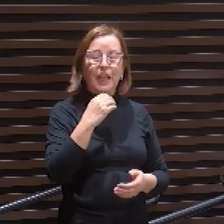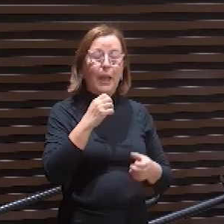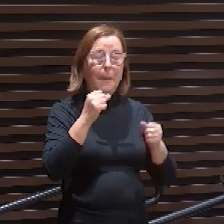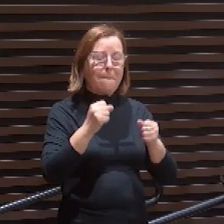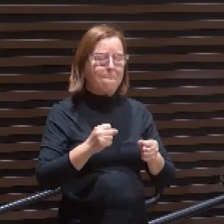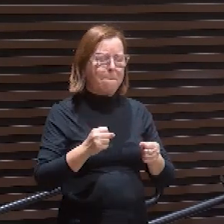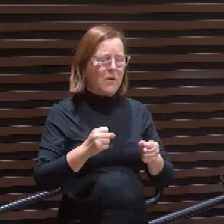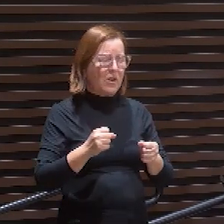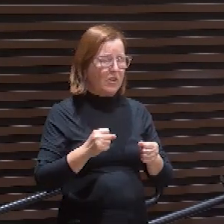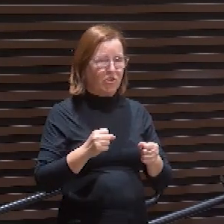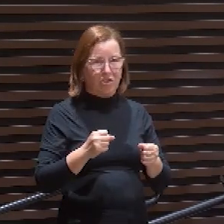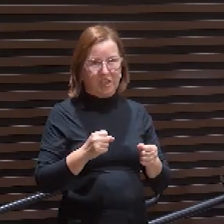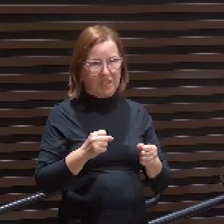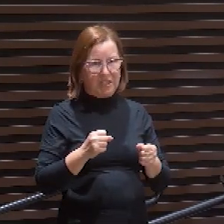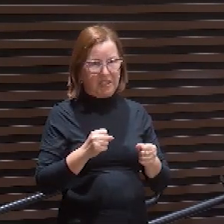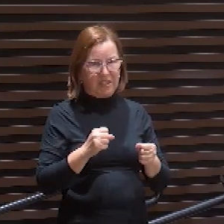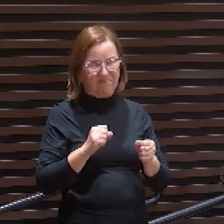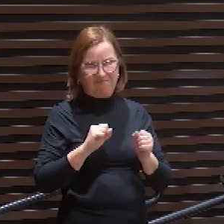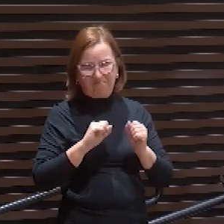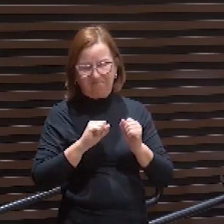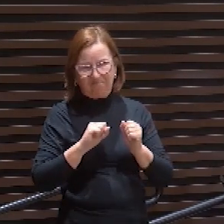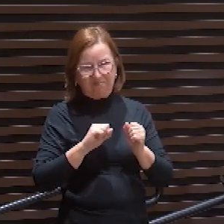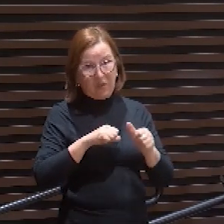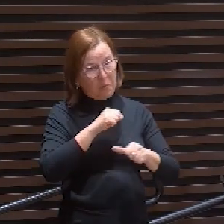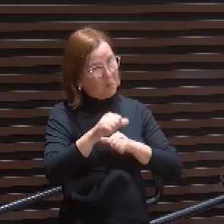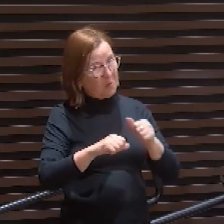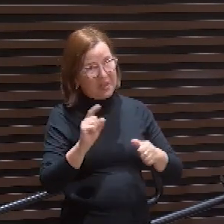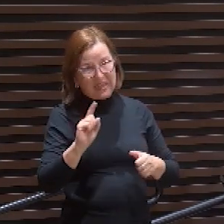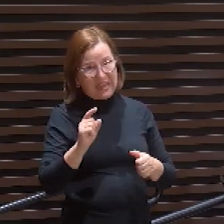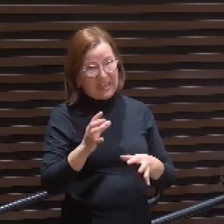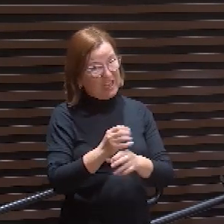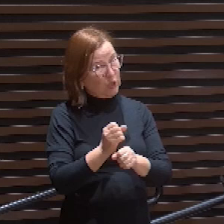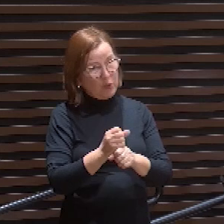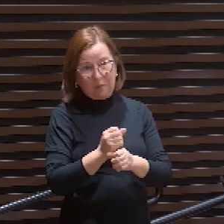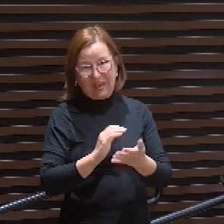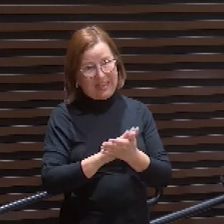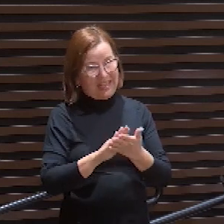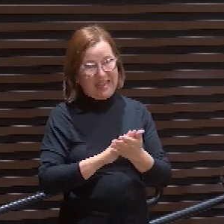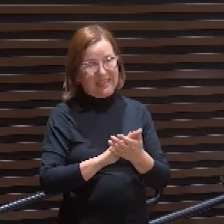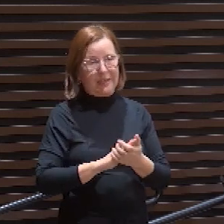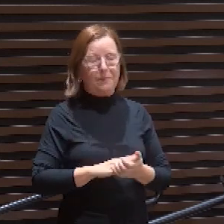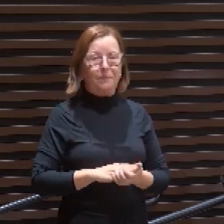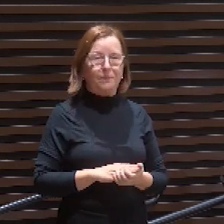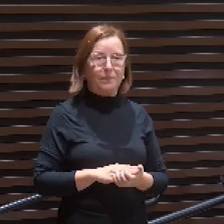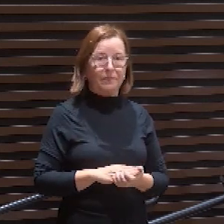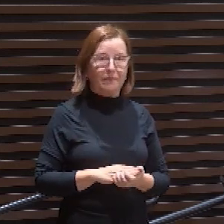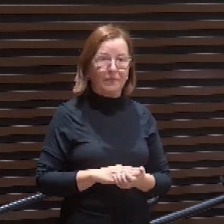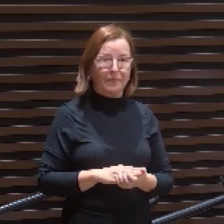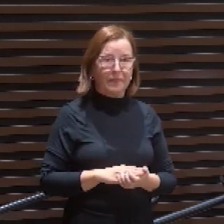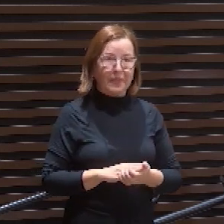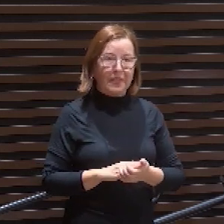coisa. Quando uma aliança é feita, mesmo humana,